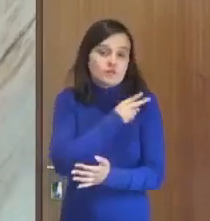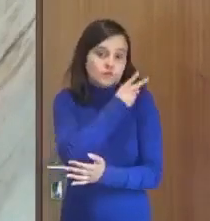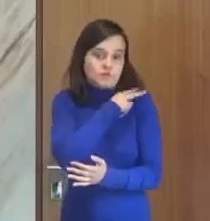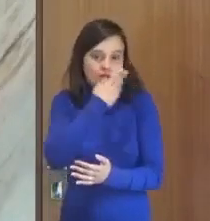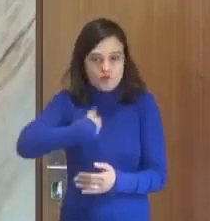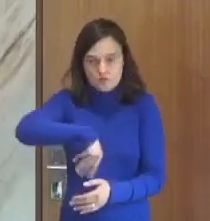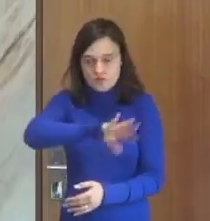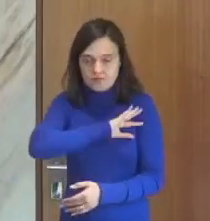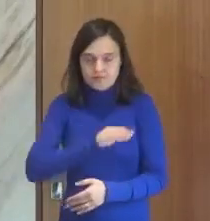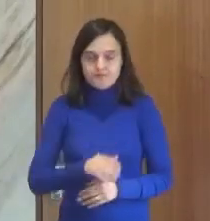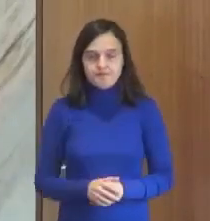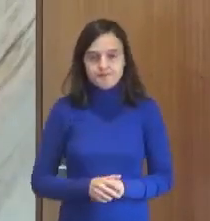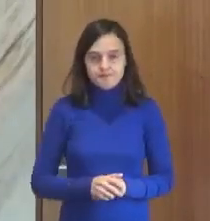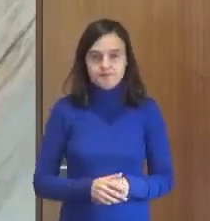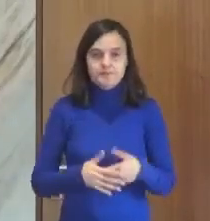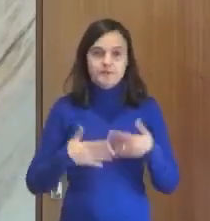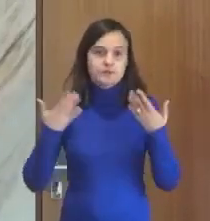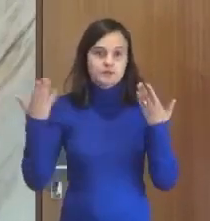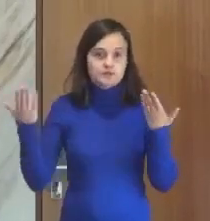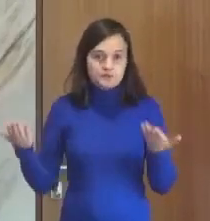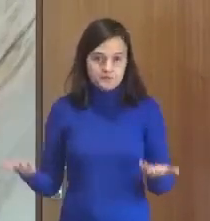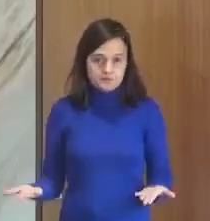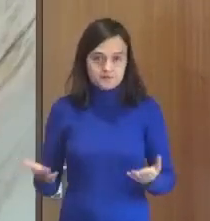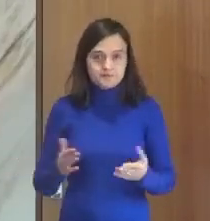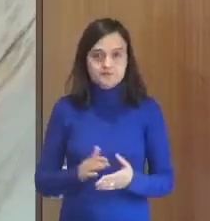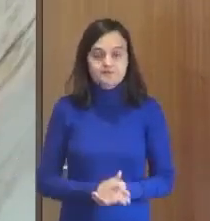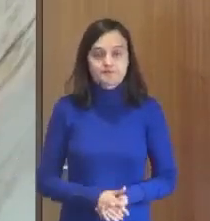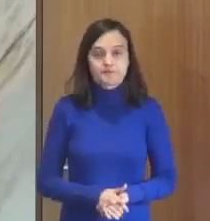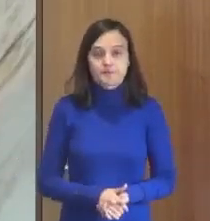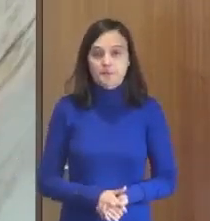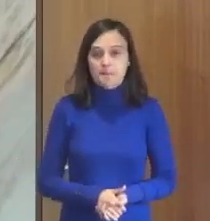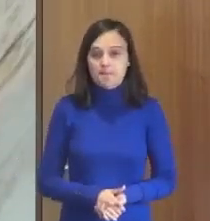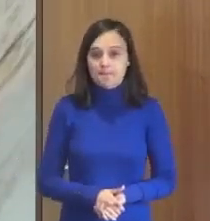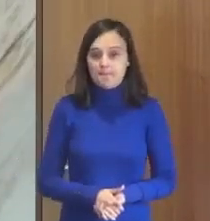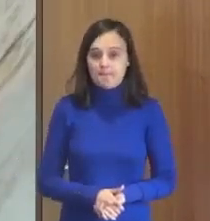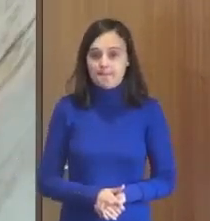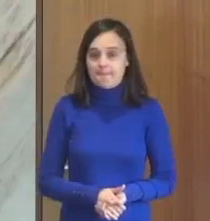Coimbra. Portanto, fica aqui o repto